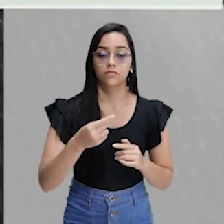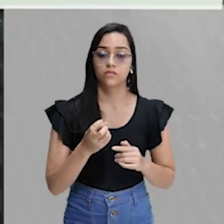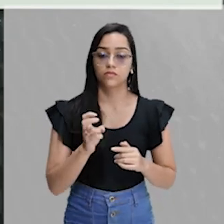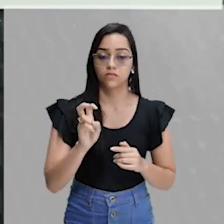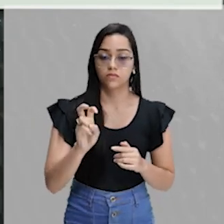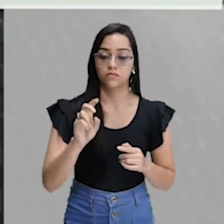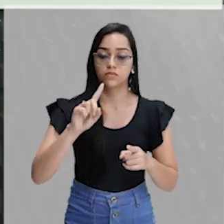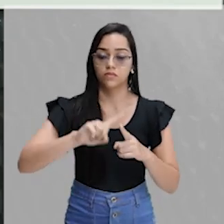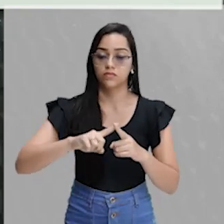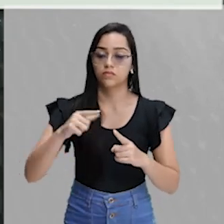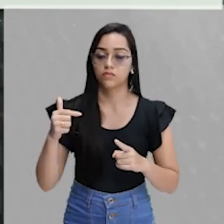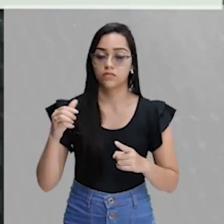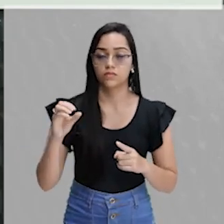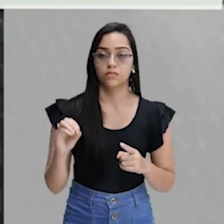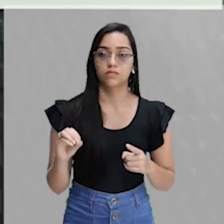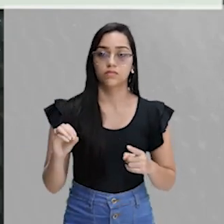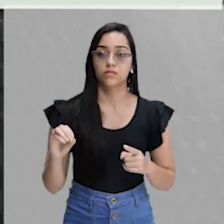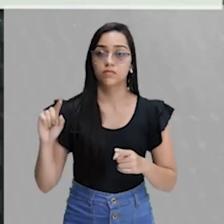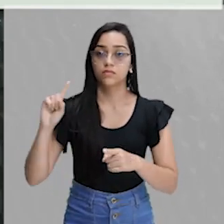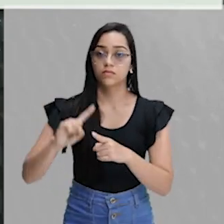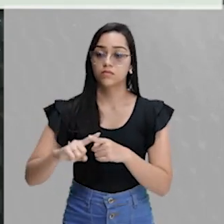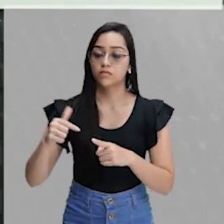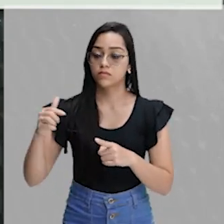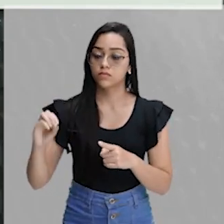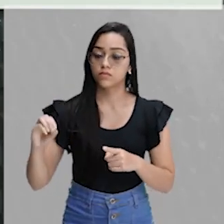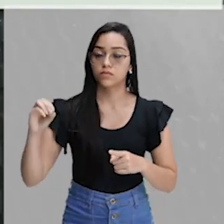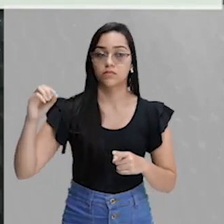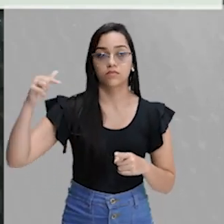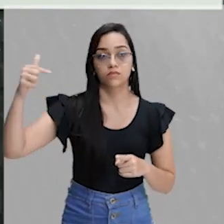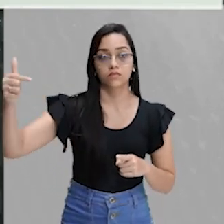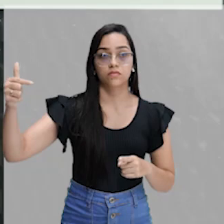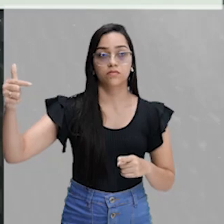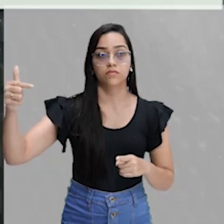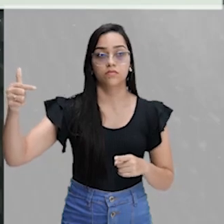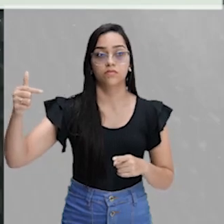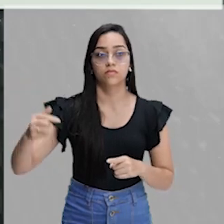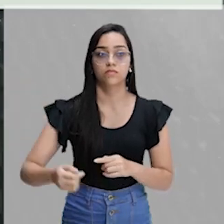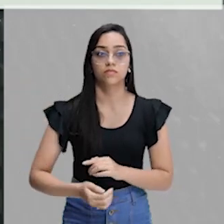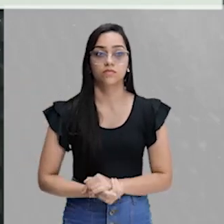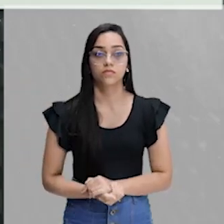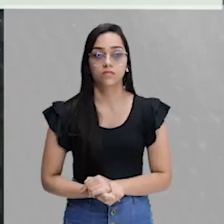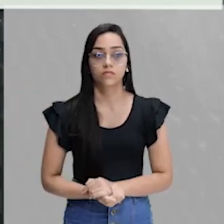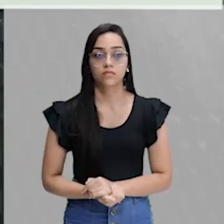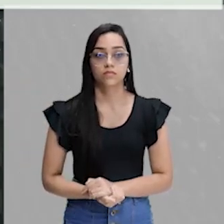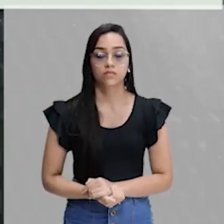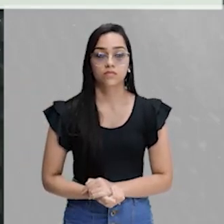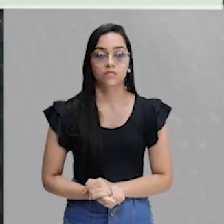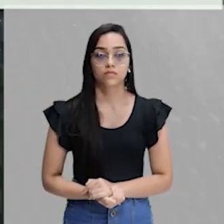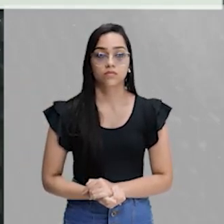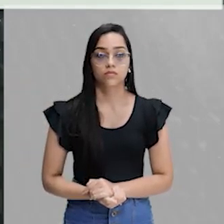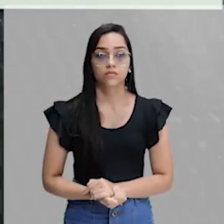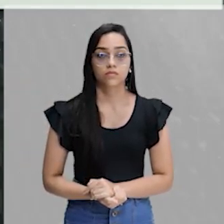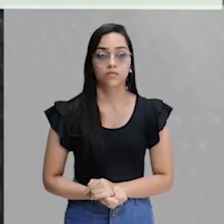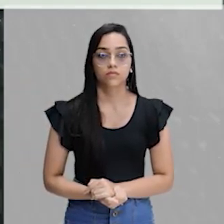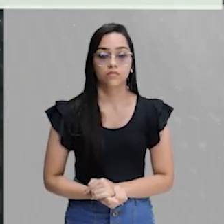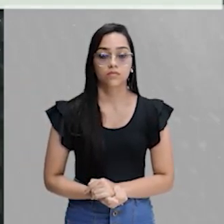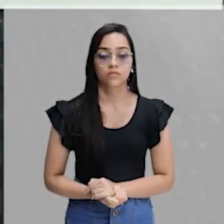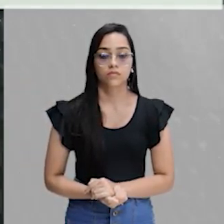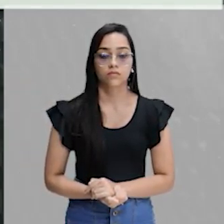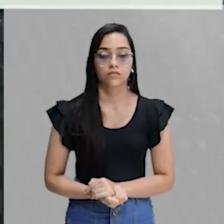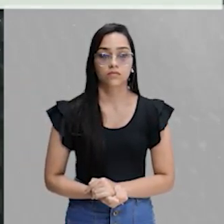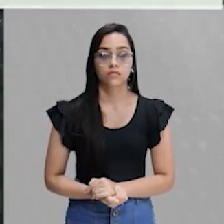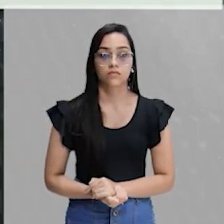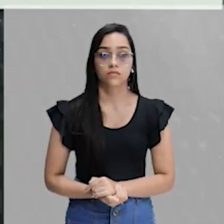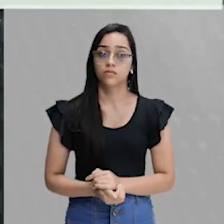2,5 vezes 10 vezes 10 ao quadrado. Eu tirei um 10 lá do 10 à terceira.